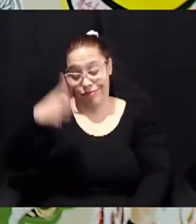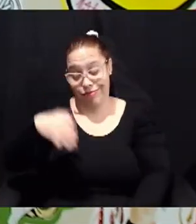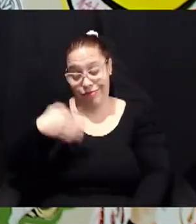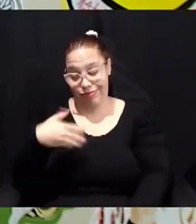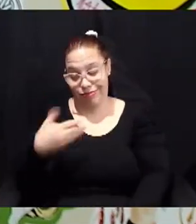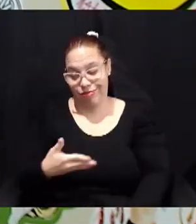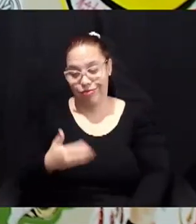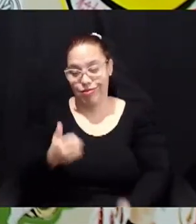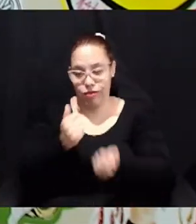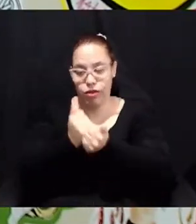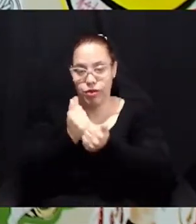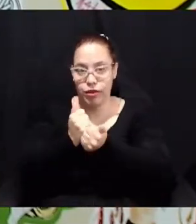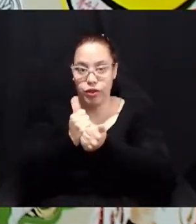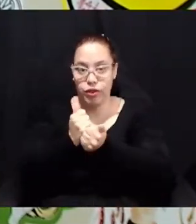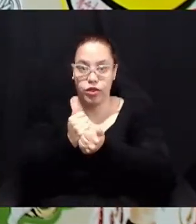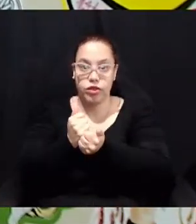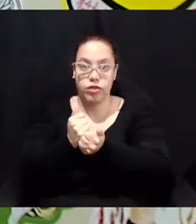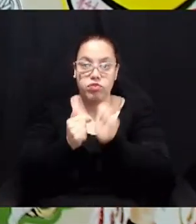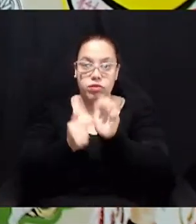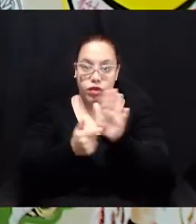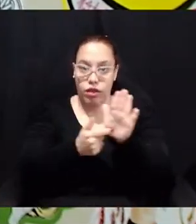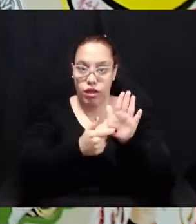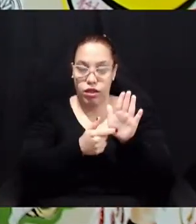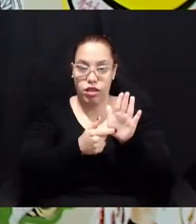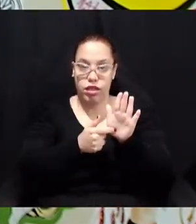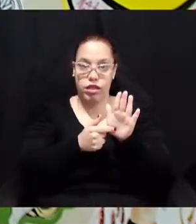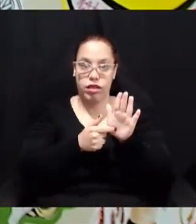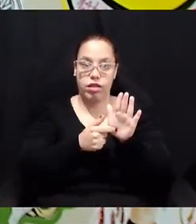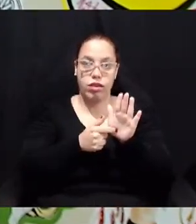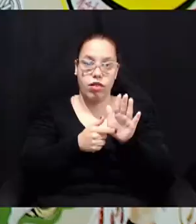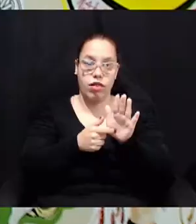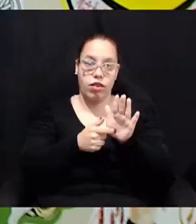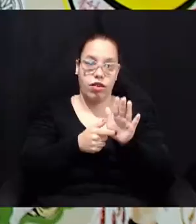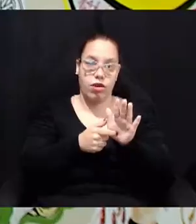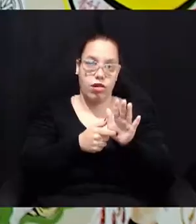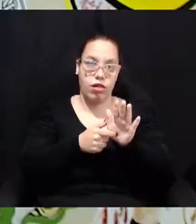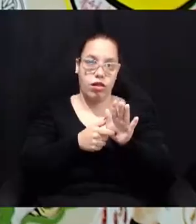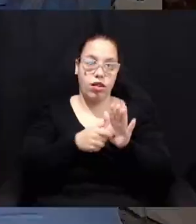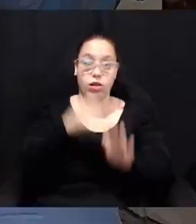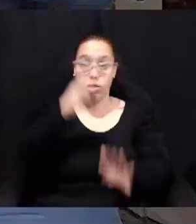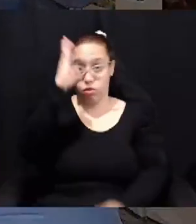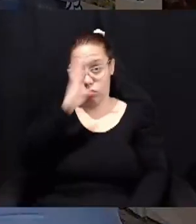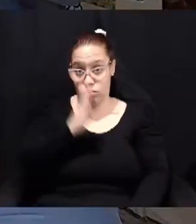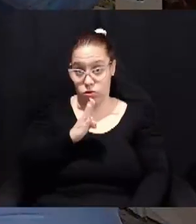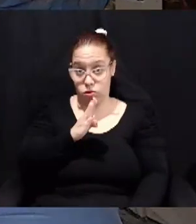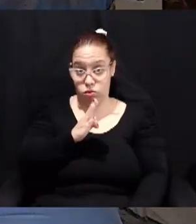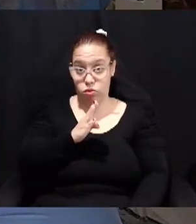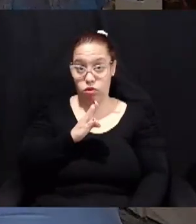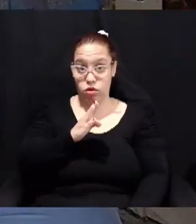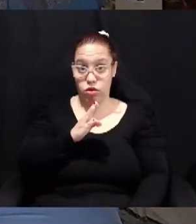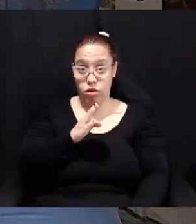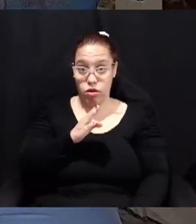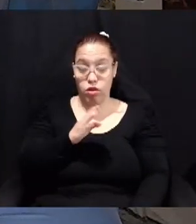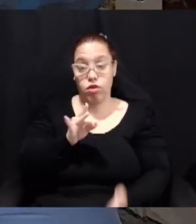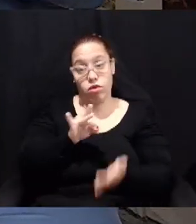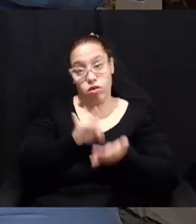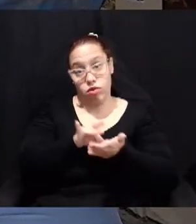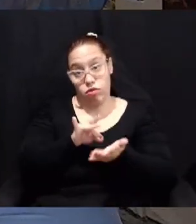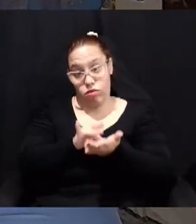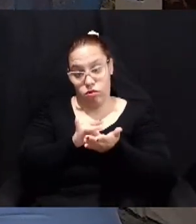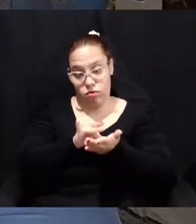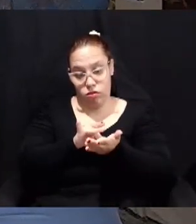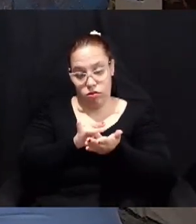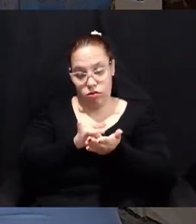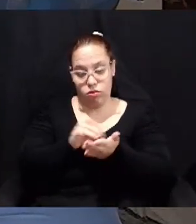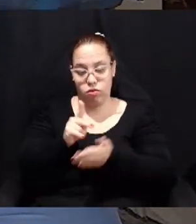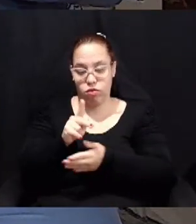como consultor, né, porque é um quadrinho produzido por brasileiros, falando de uma realidade palestina, então assim,